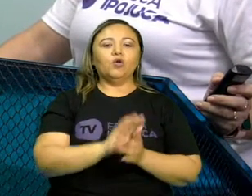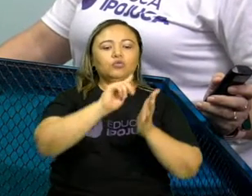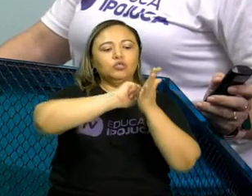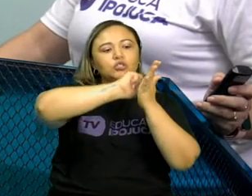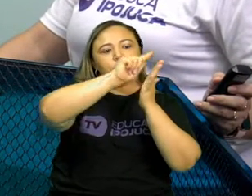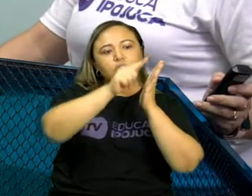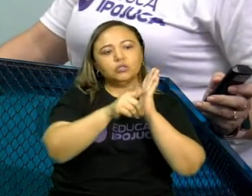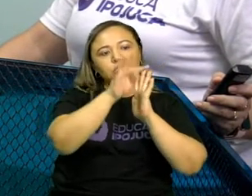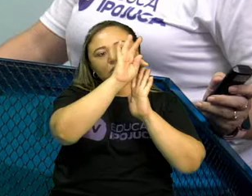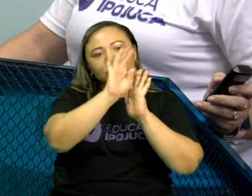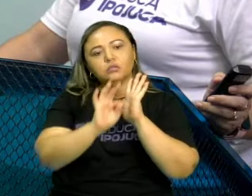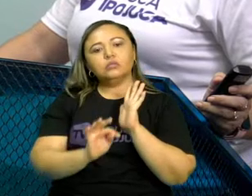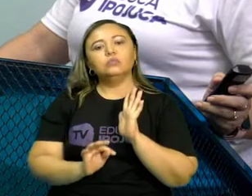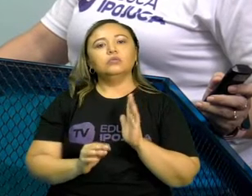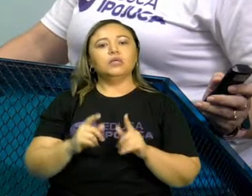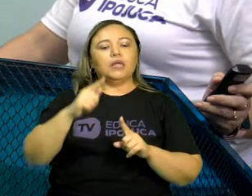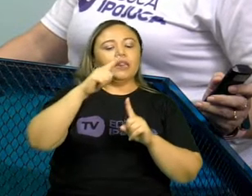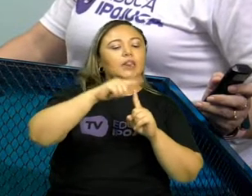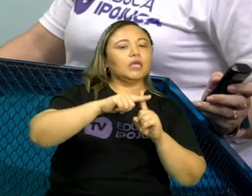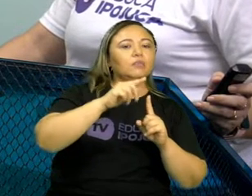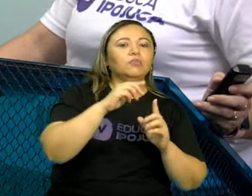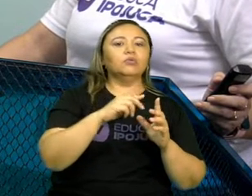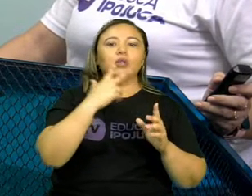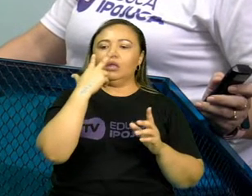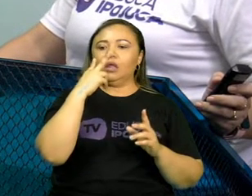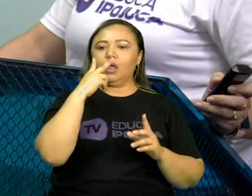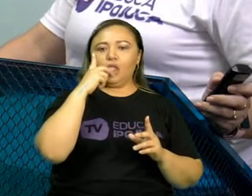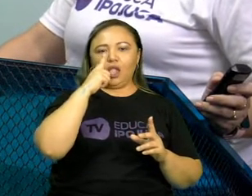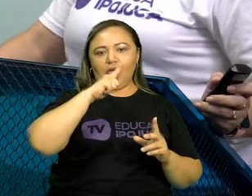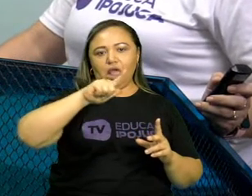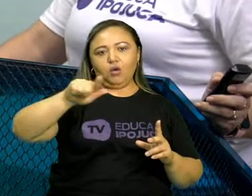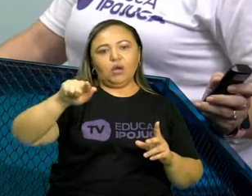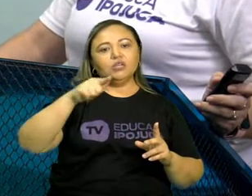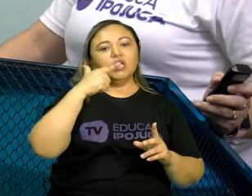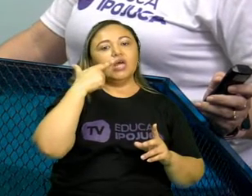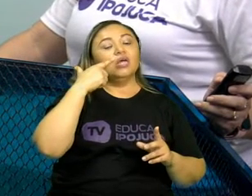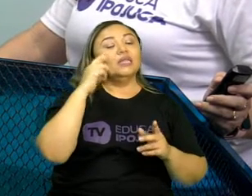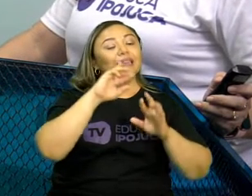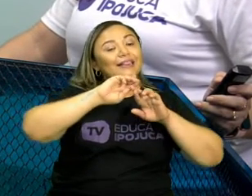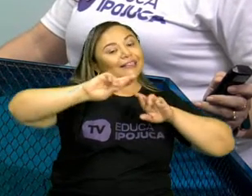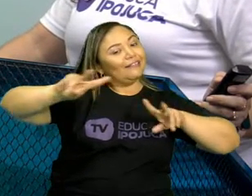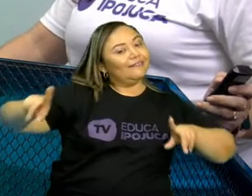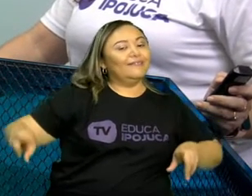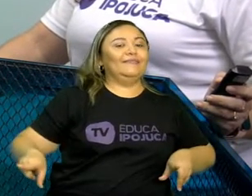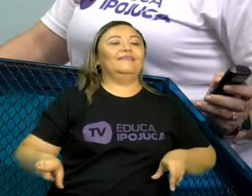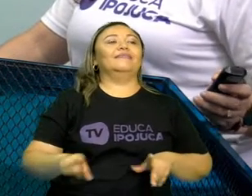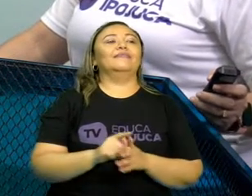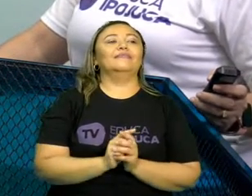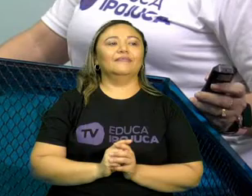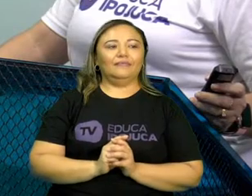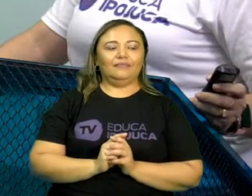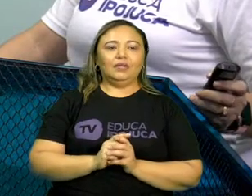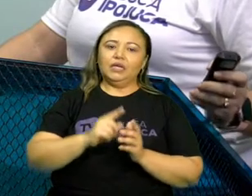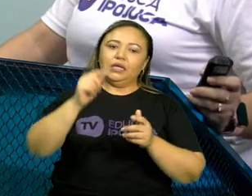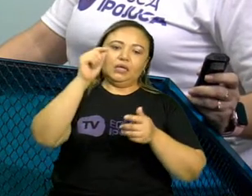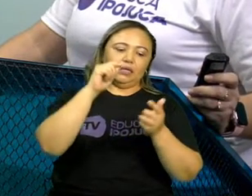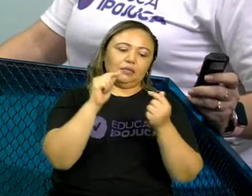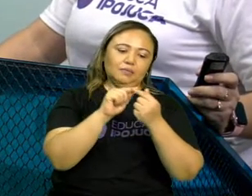gêneros textuais podem ter tipos de linguagem diferentes de acordo com sua condição de produção.